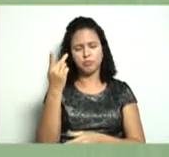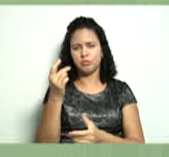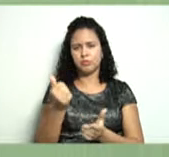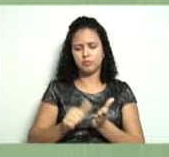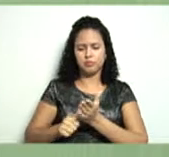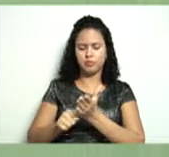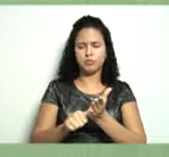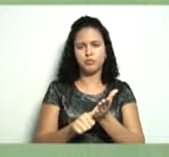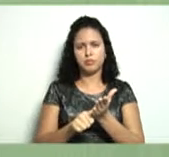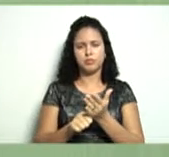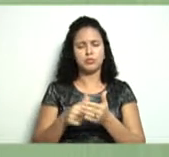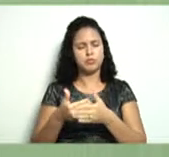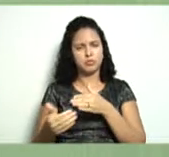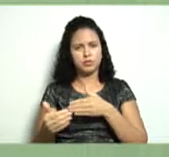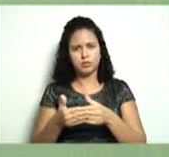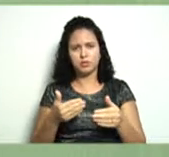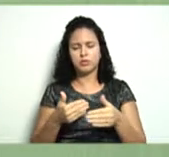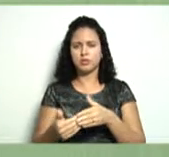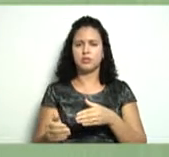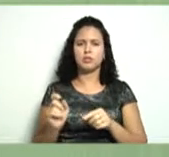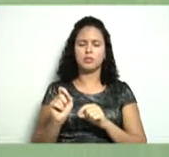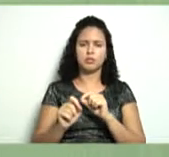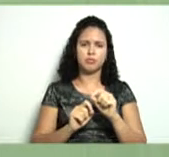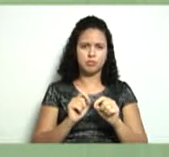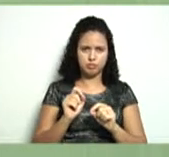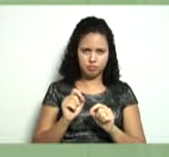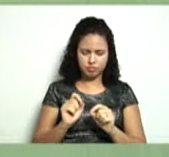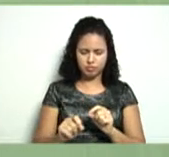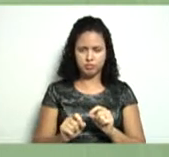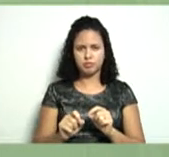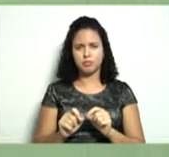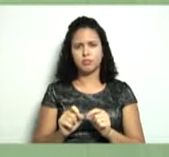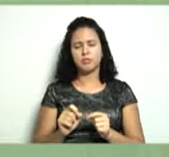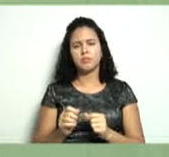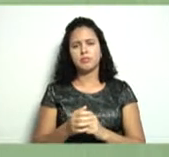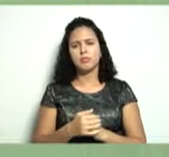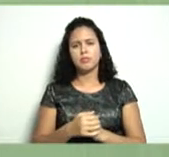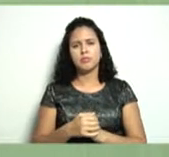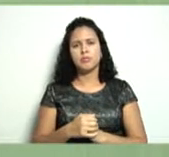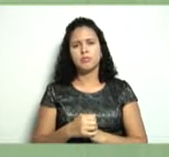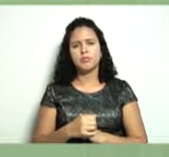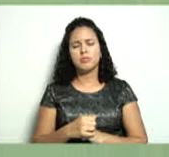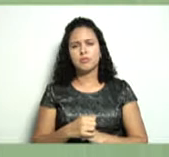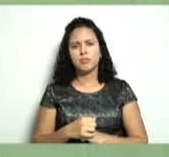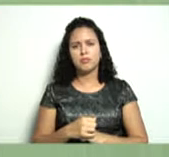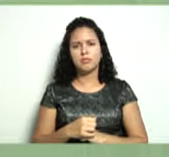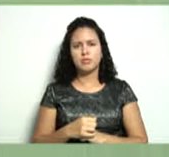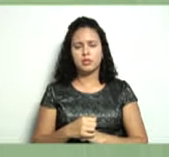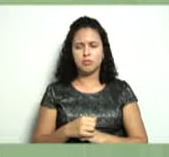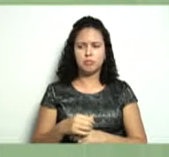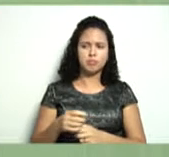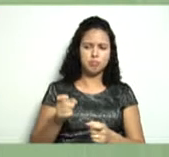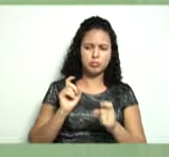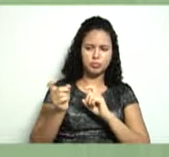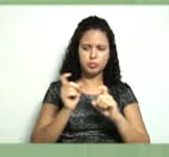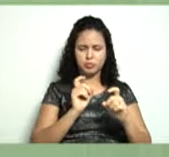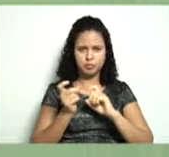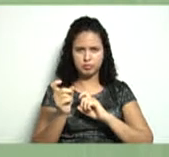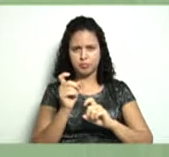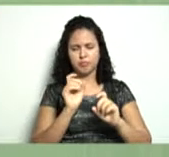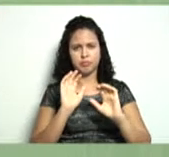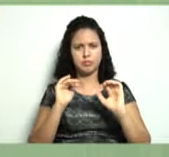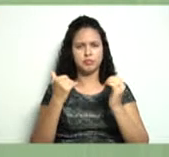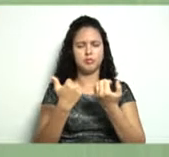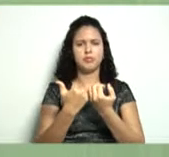associados, se antes não tiverem suas solicitações não atendidas. As deliberações nas assembleias